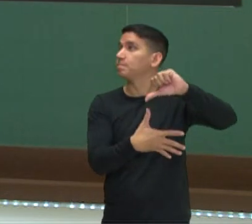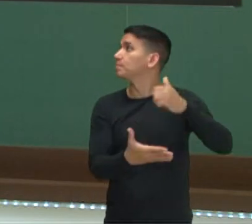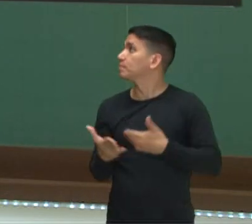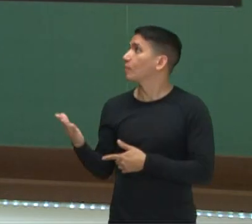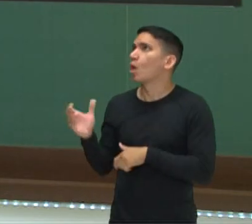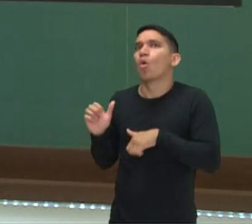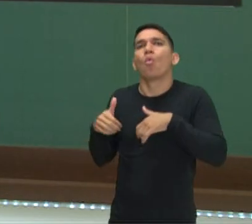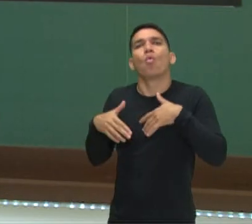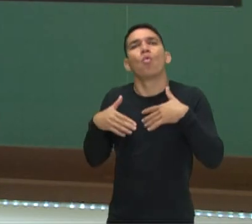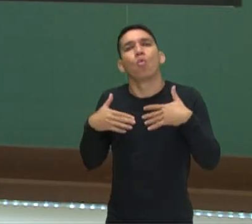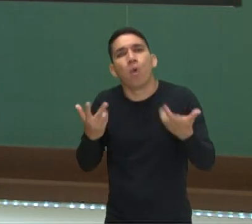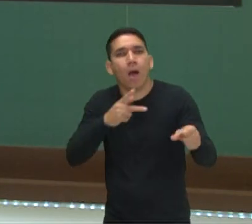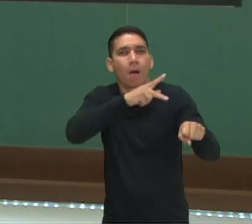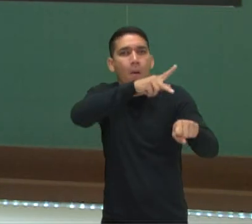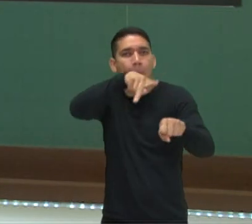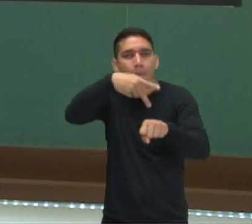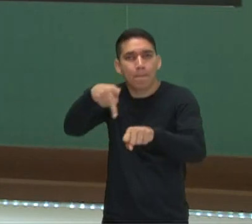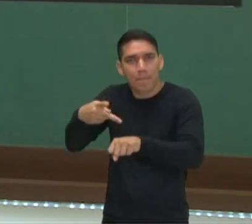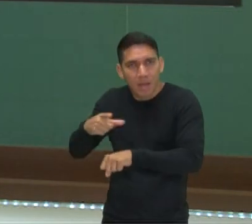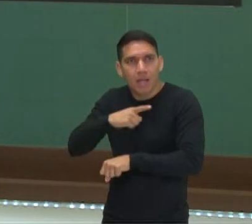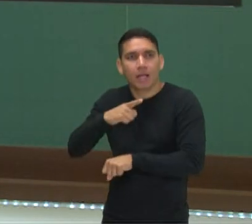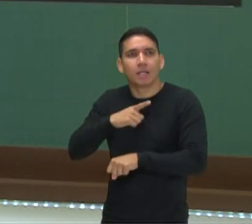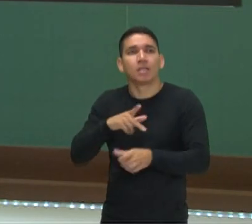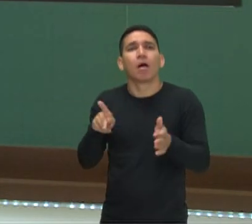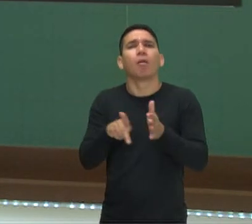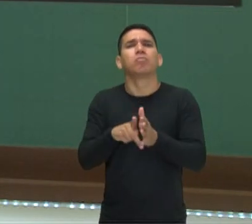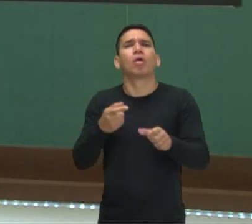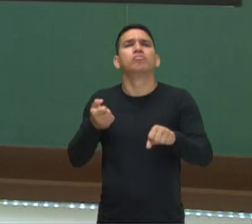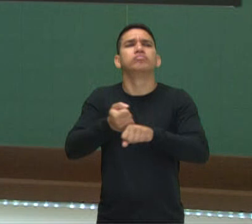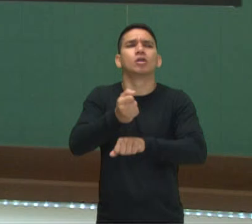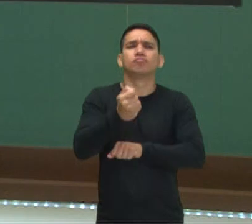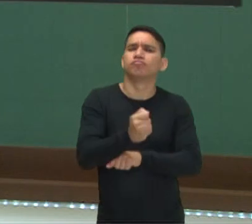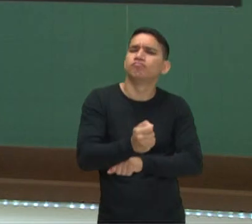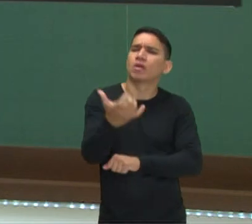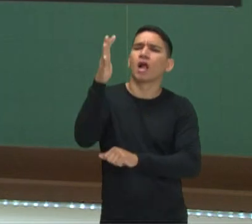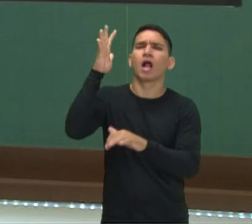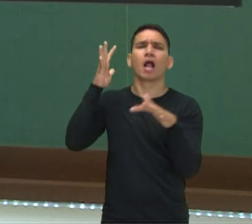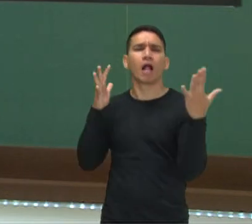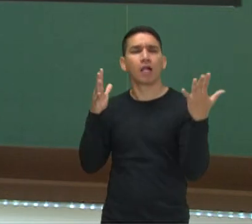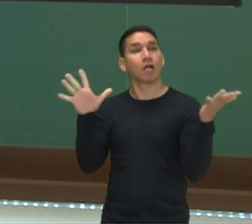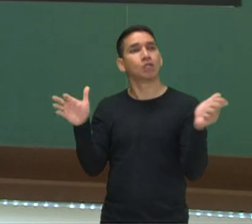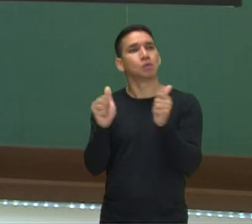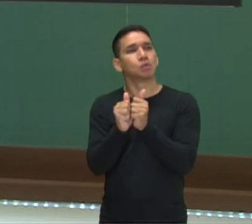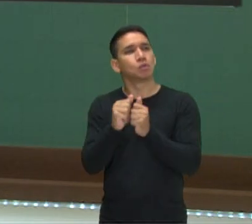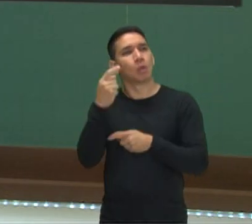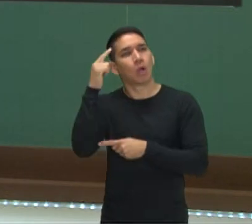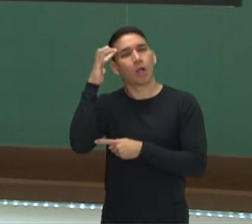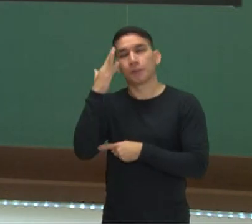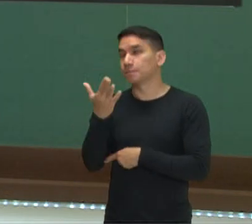Quais são os países, né, que têm a presença da floresta? Então, vamos pensar juntos